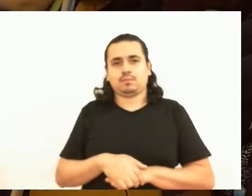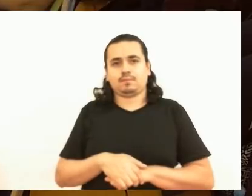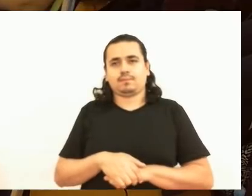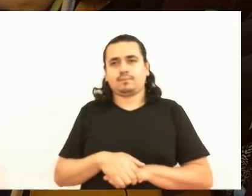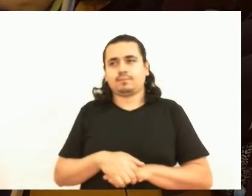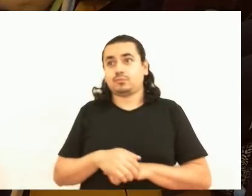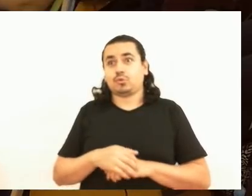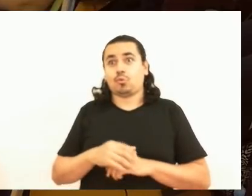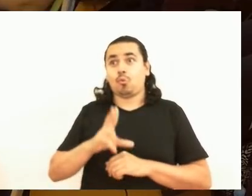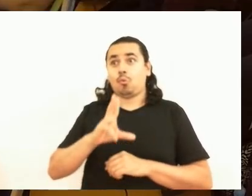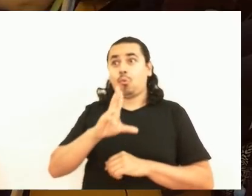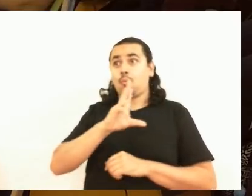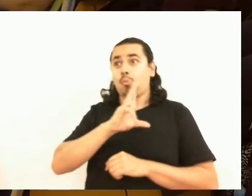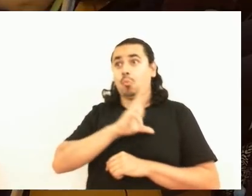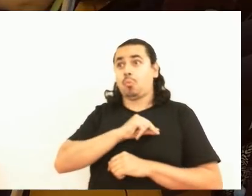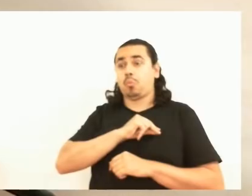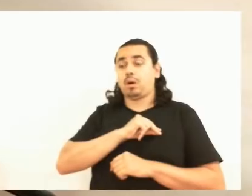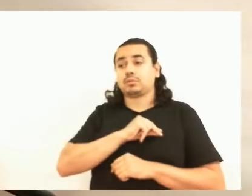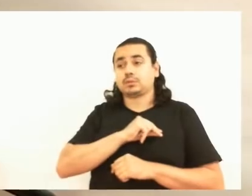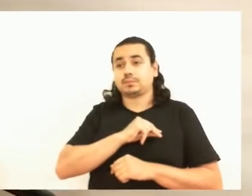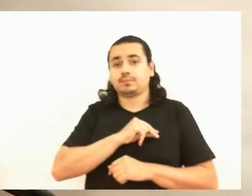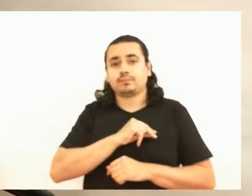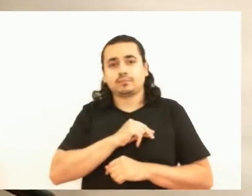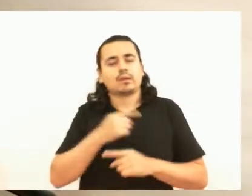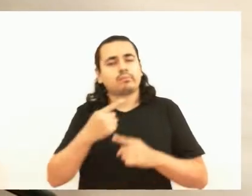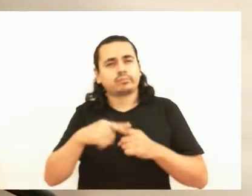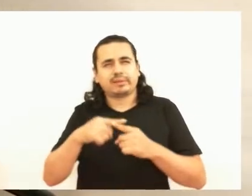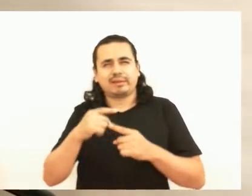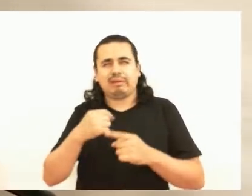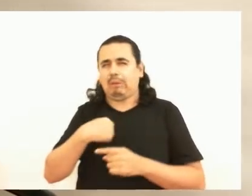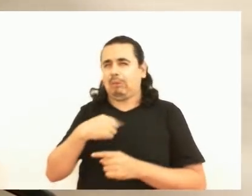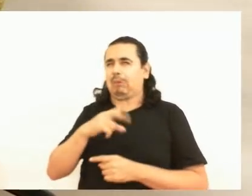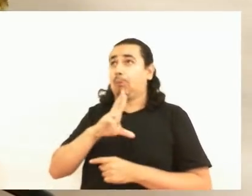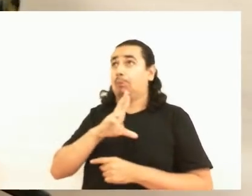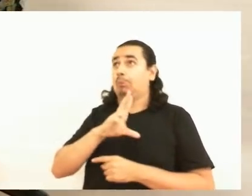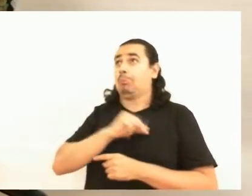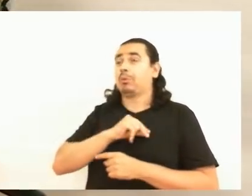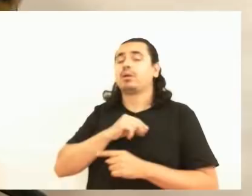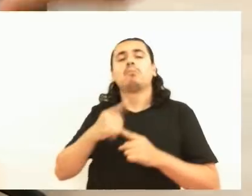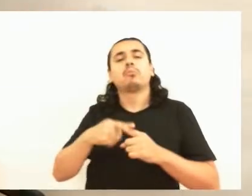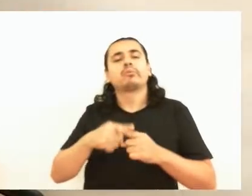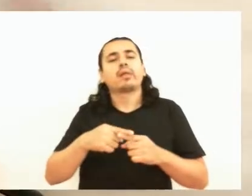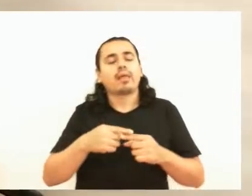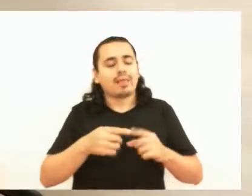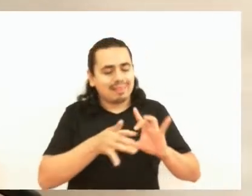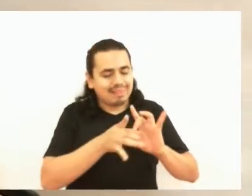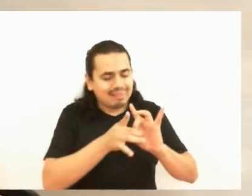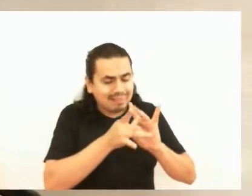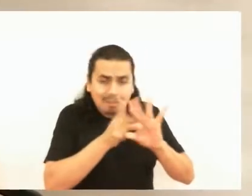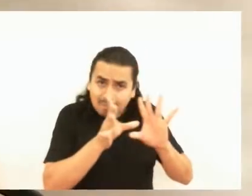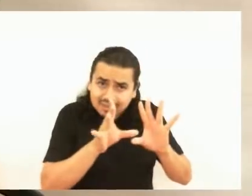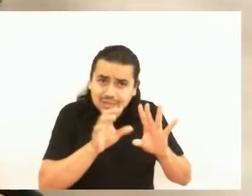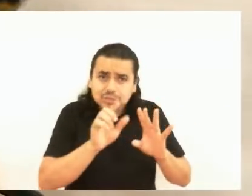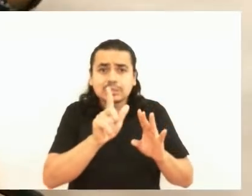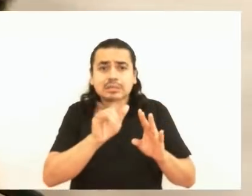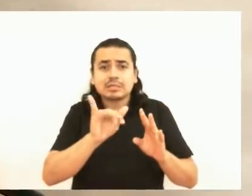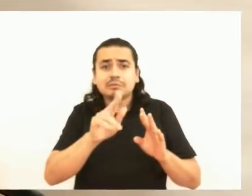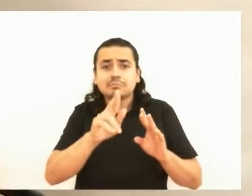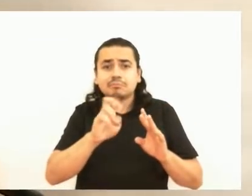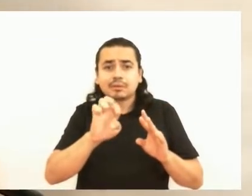igual né porque eu falar o que ele falar da liberdade não é só de falar essa palavra